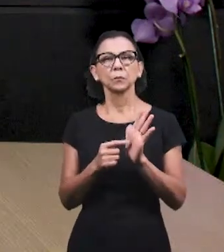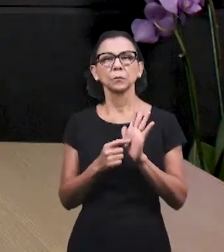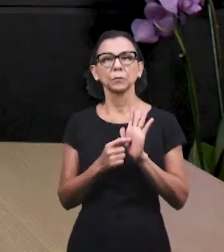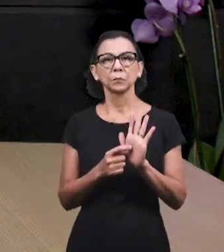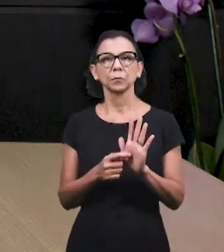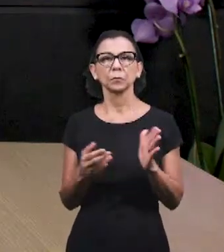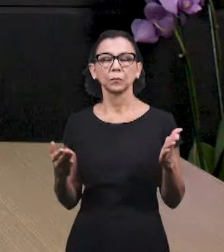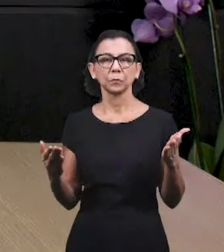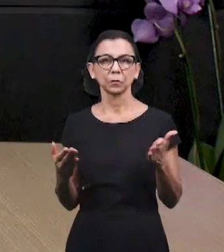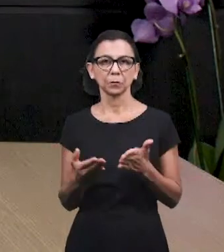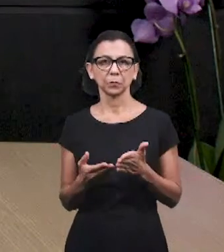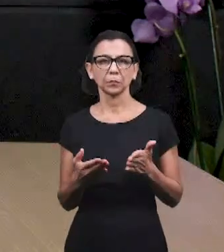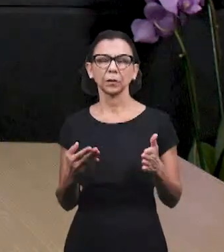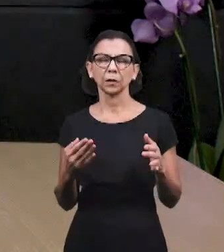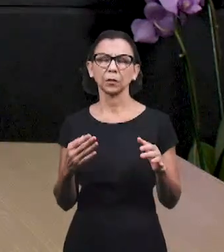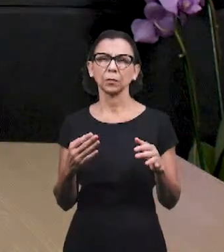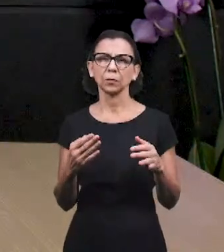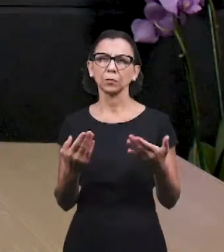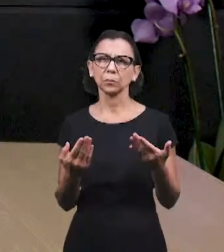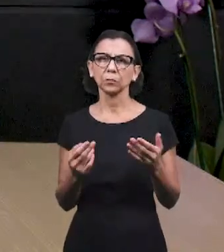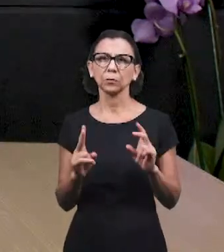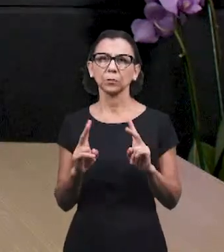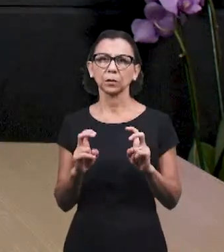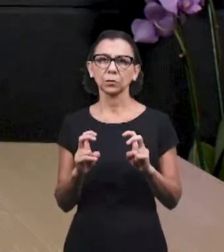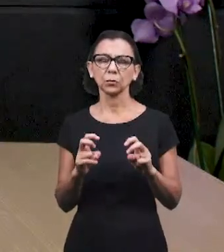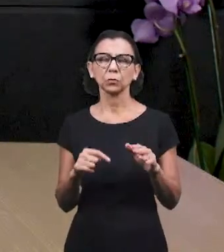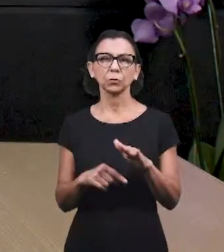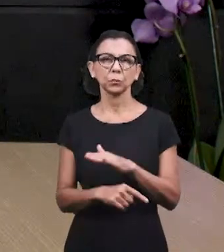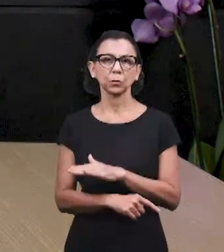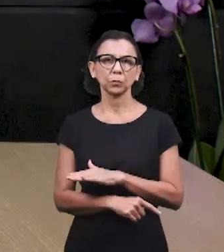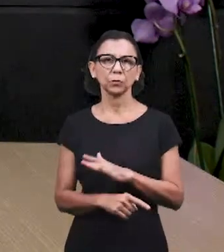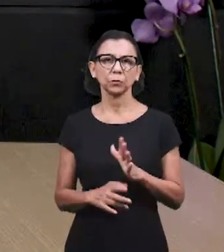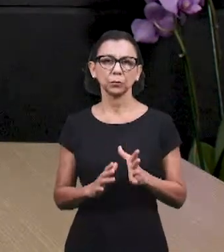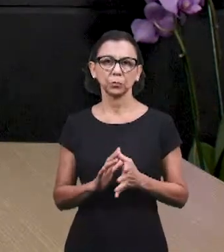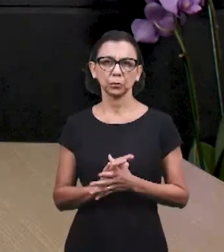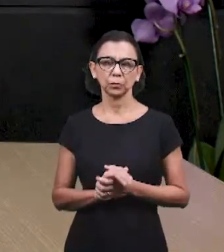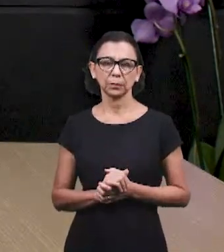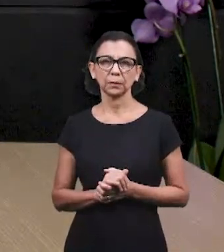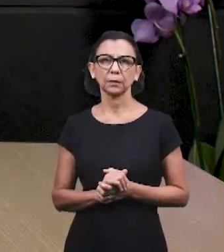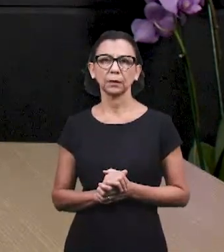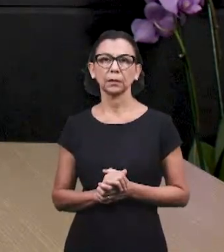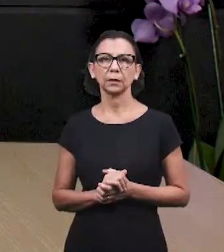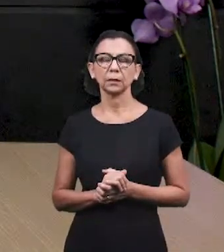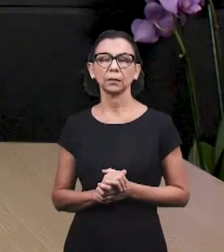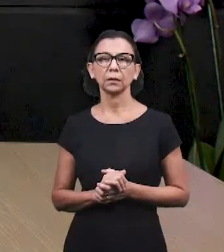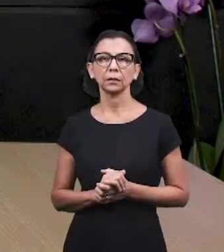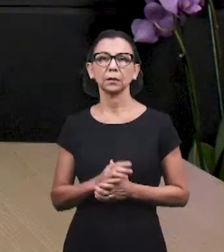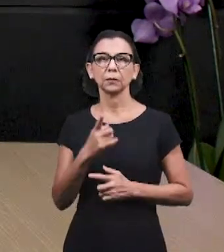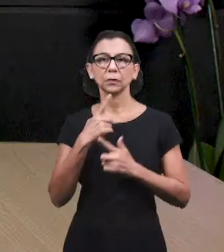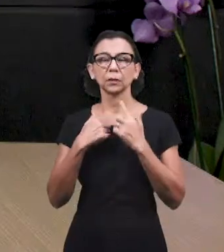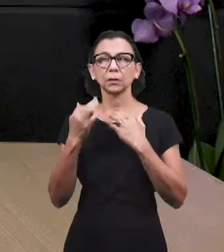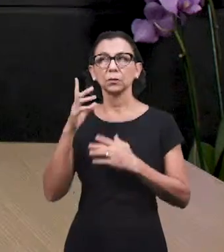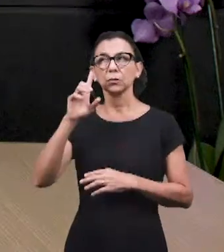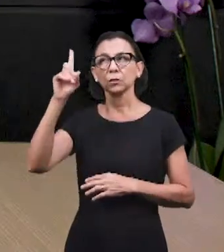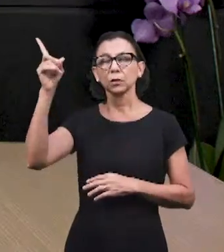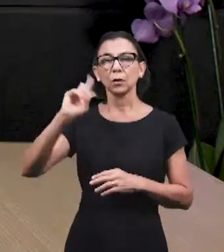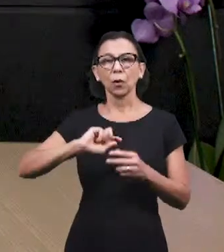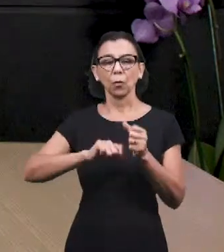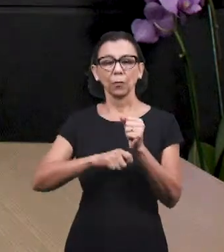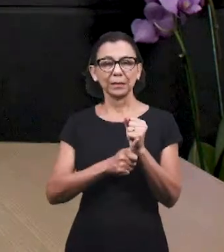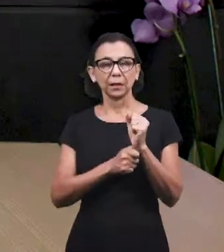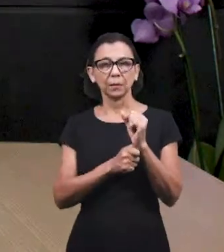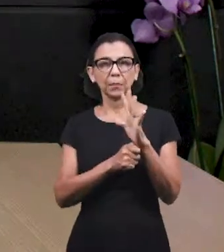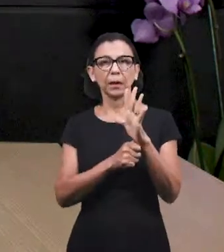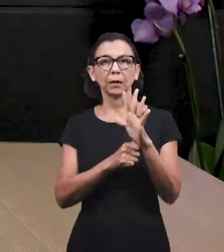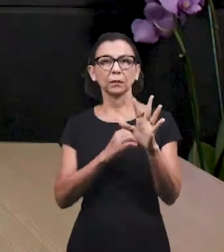nossa compreensão a respeito do assunto, descobrindo os mistérios da vontade de Deus. E na